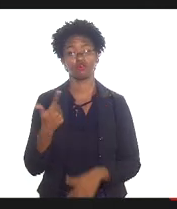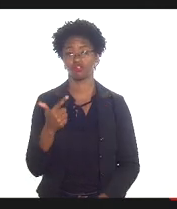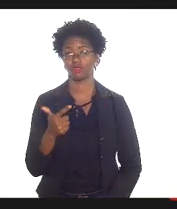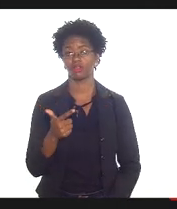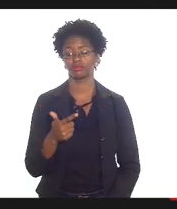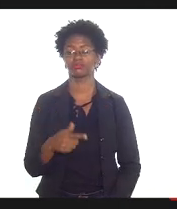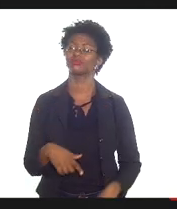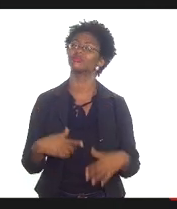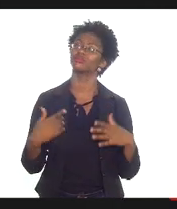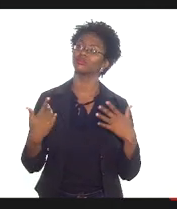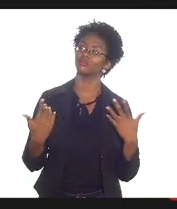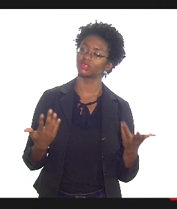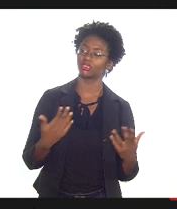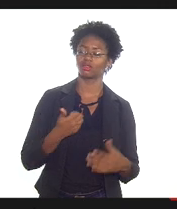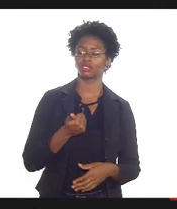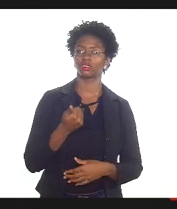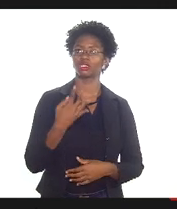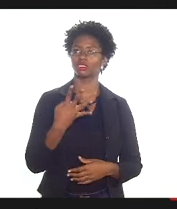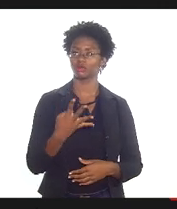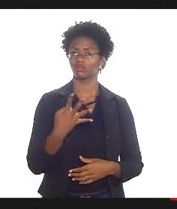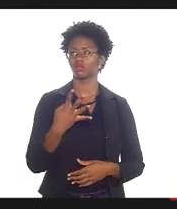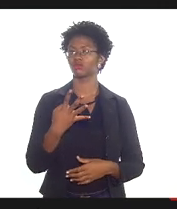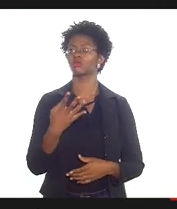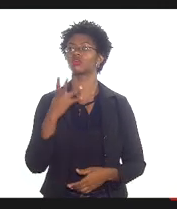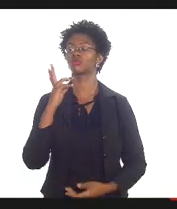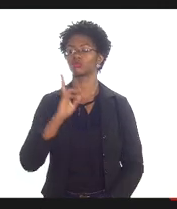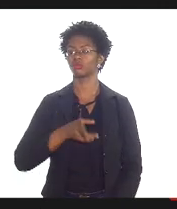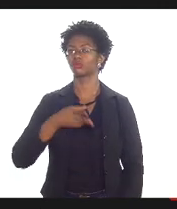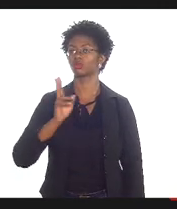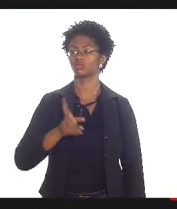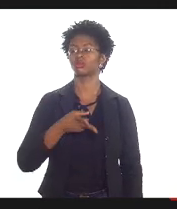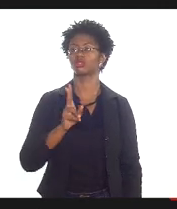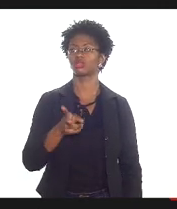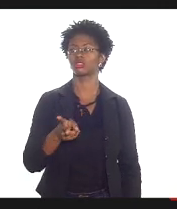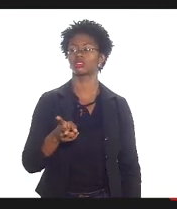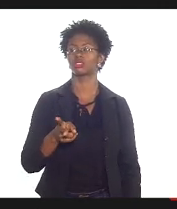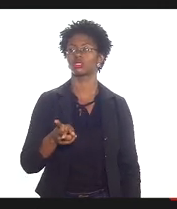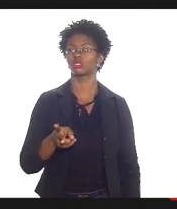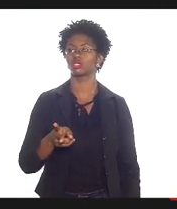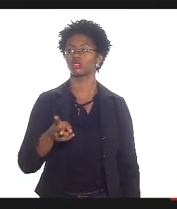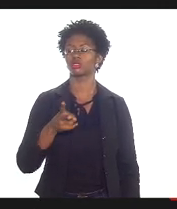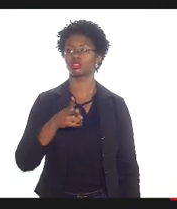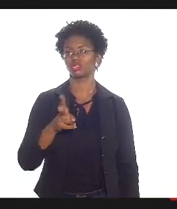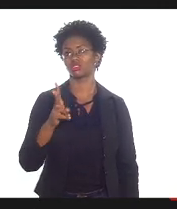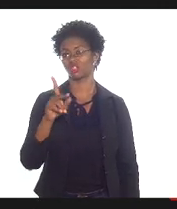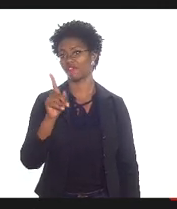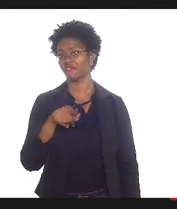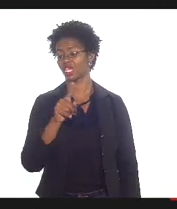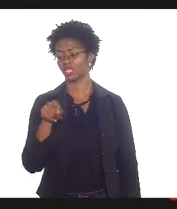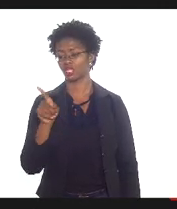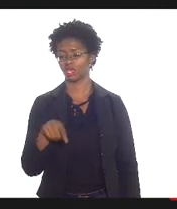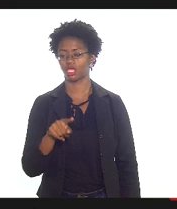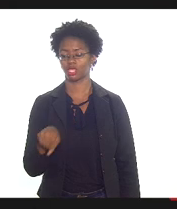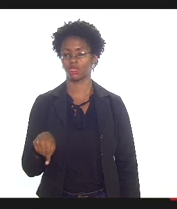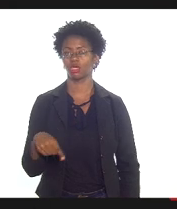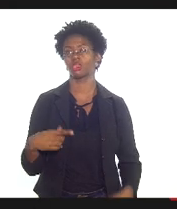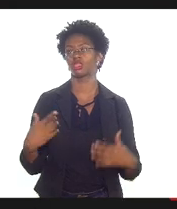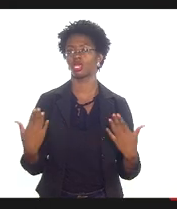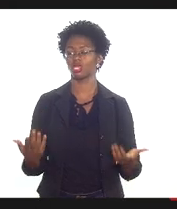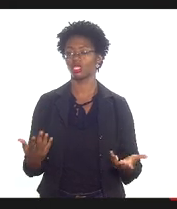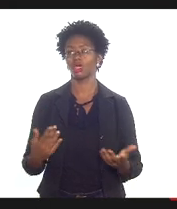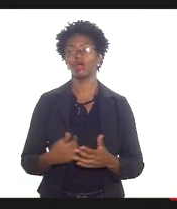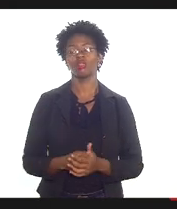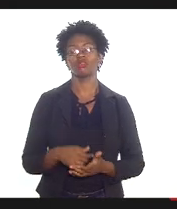E depois a 14, que manteve essas vedações, né? Então, são